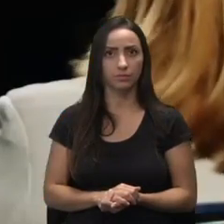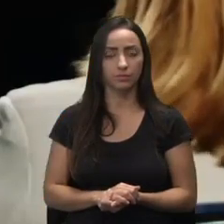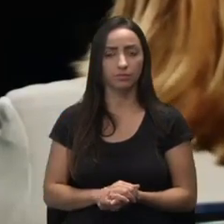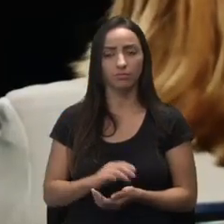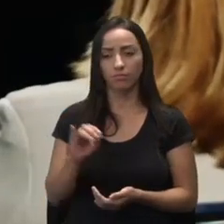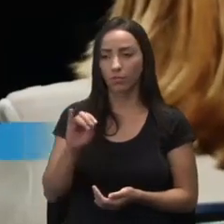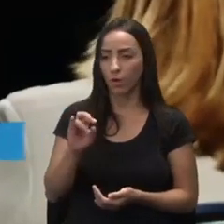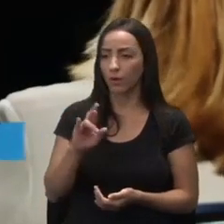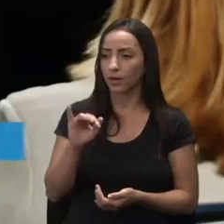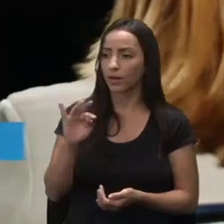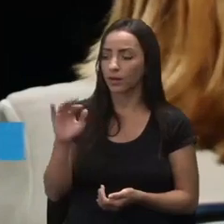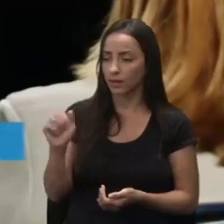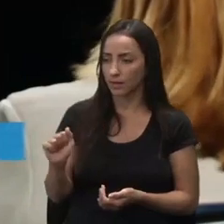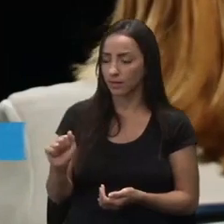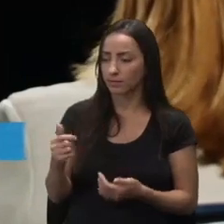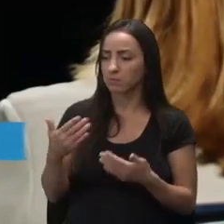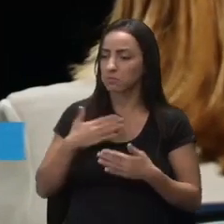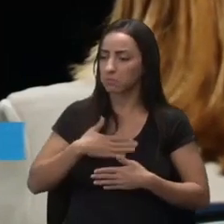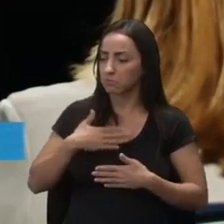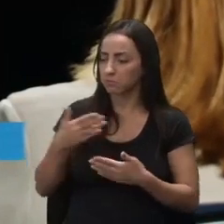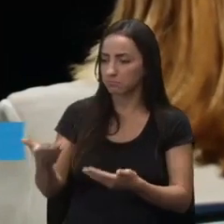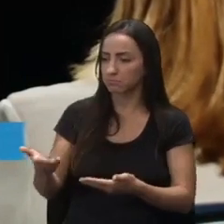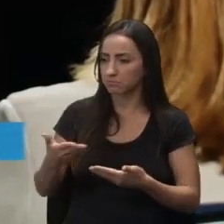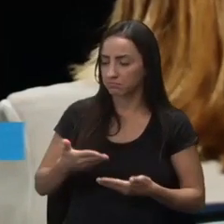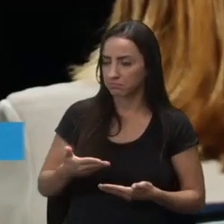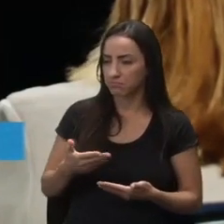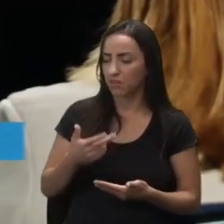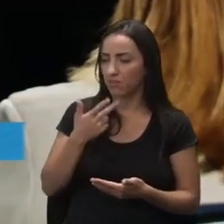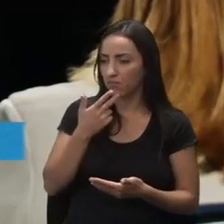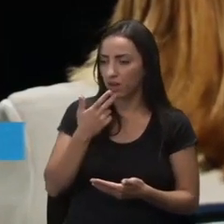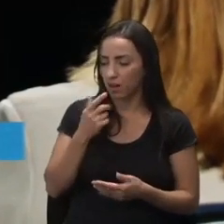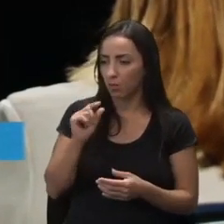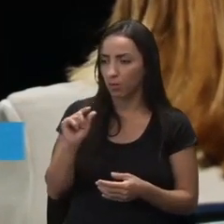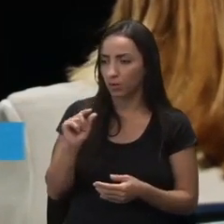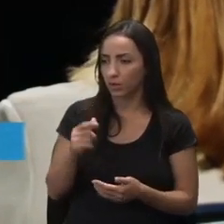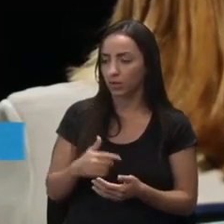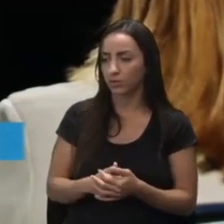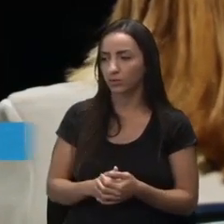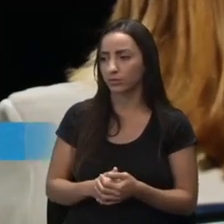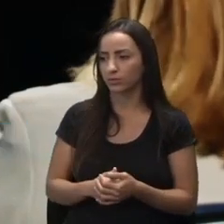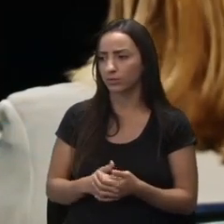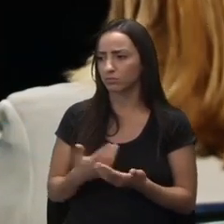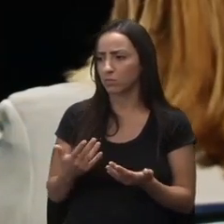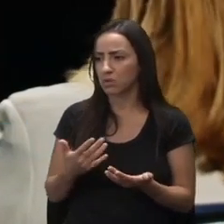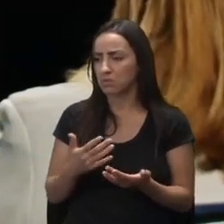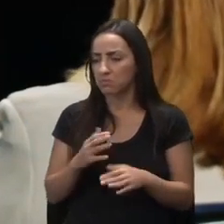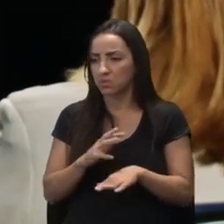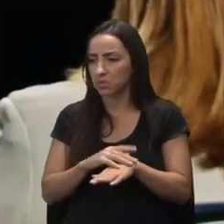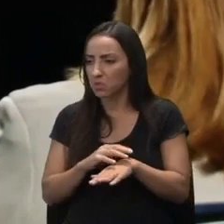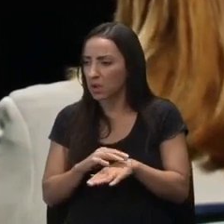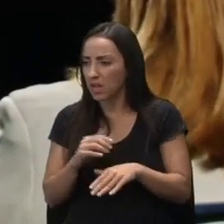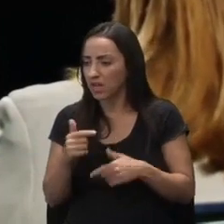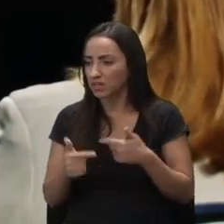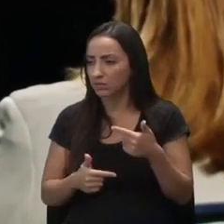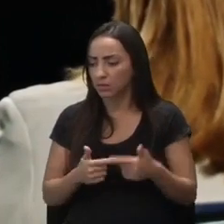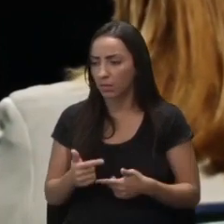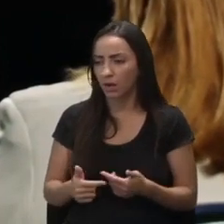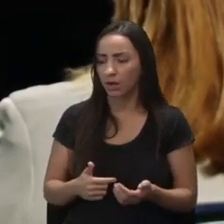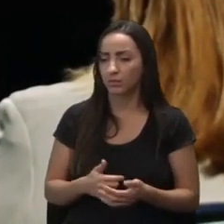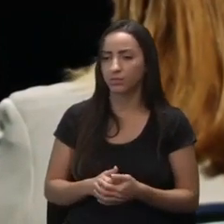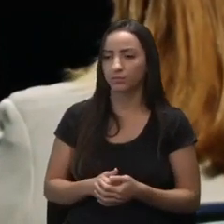Olá, Rita, é um prazer recebê-la aqui no nosso estúdio Conversações para falar um pouco sobre a questão do adoecimento do servidor